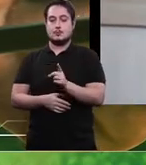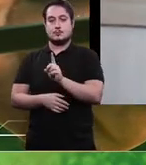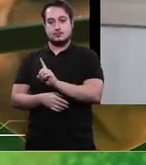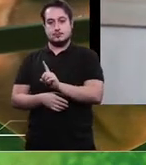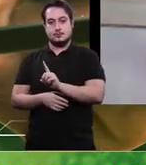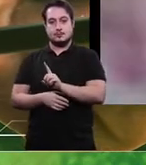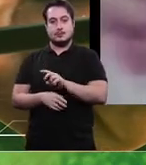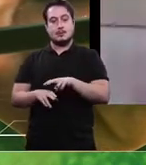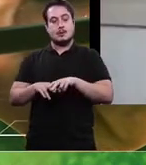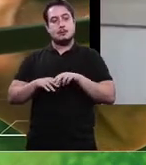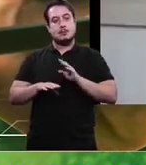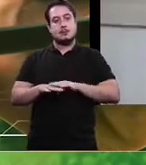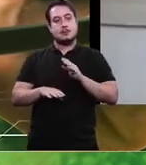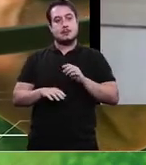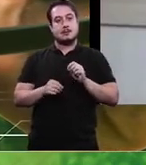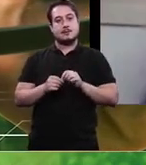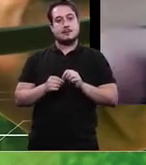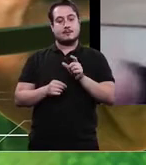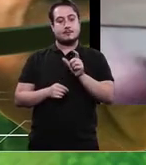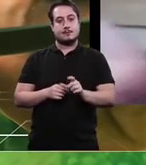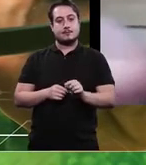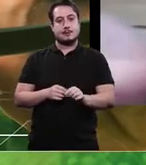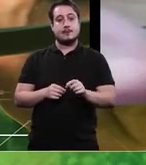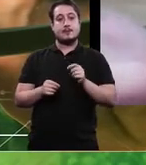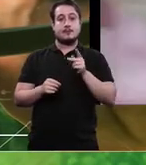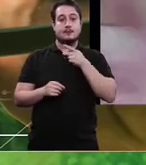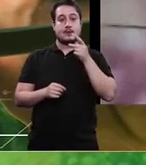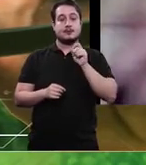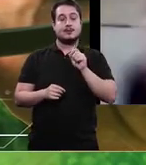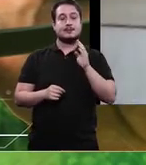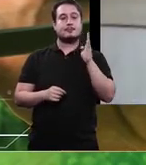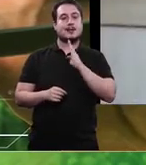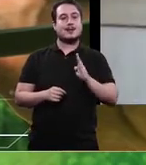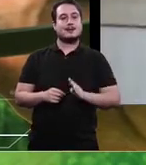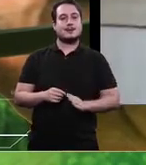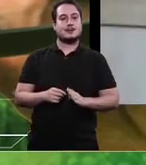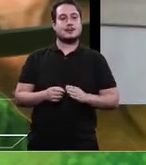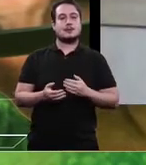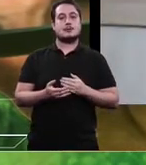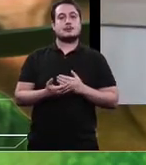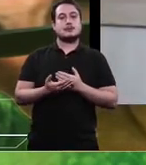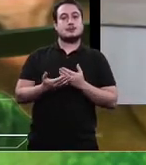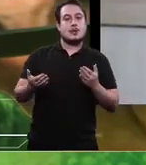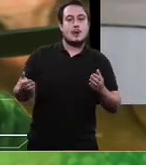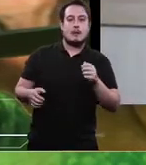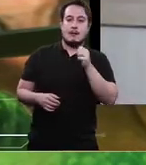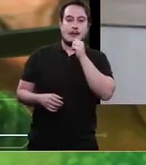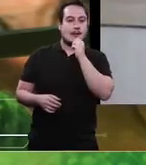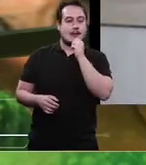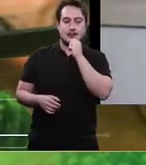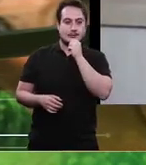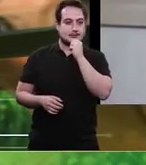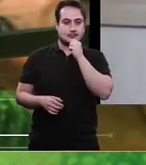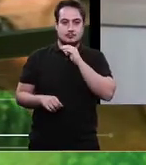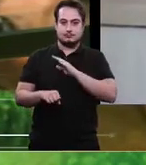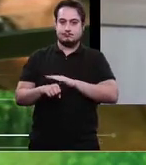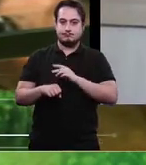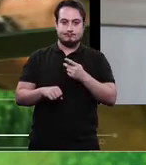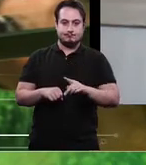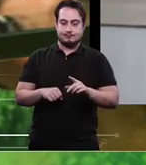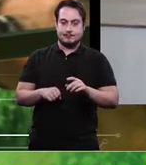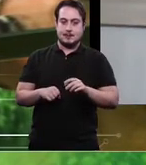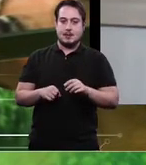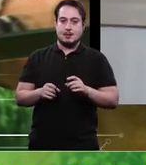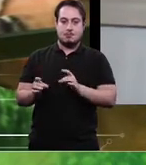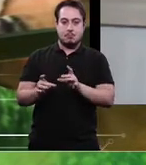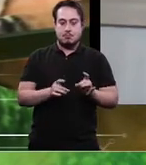mais que eu fale de Amazônia, eu estou falando de Brasil. Nós ainda não somos a maior parte da contribuição da